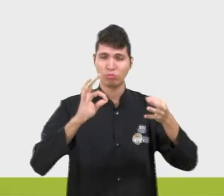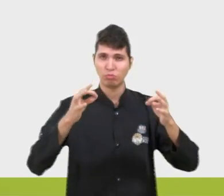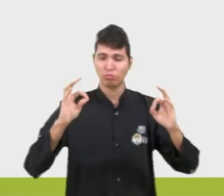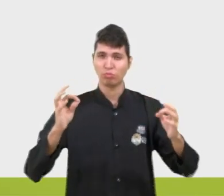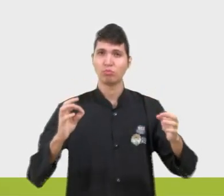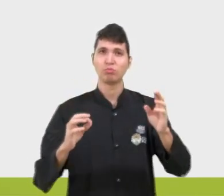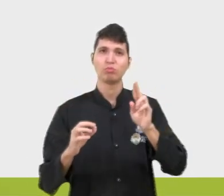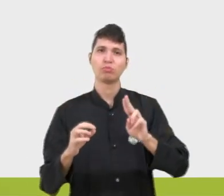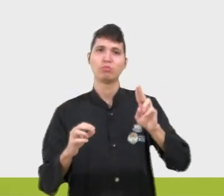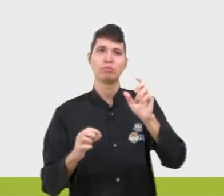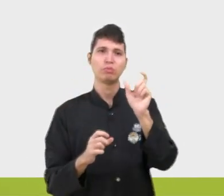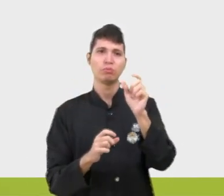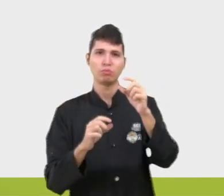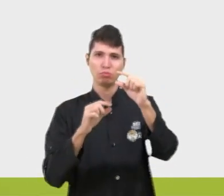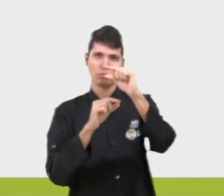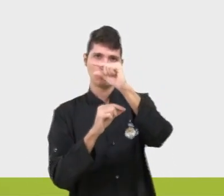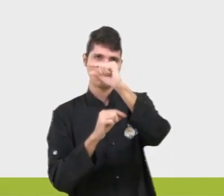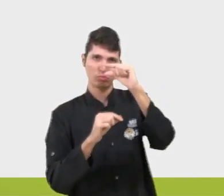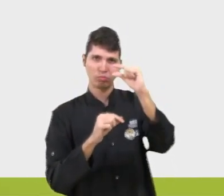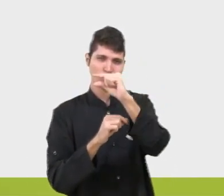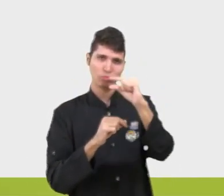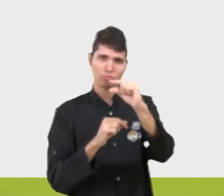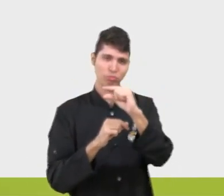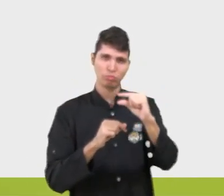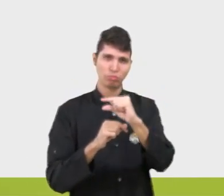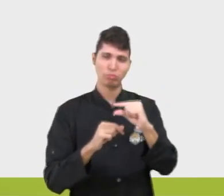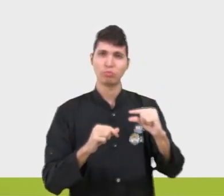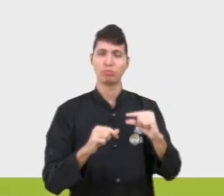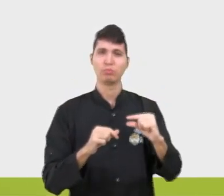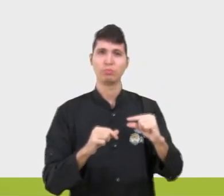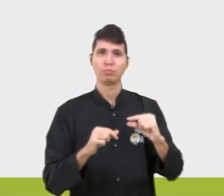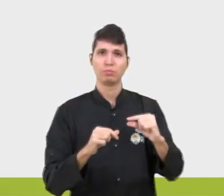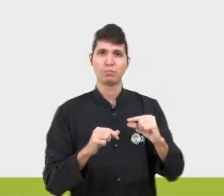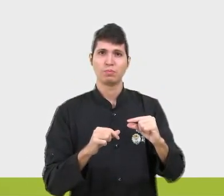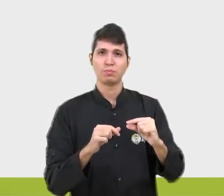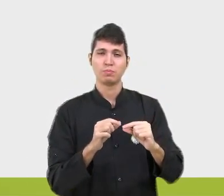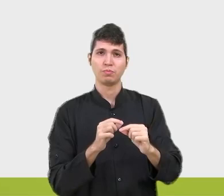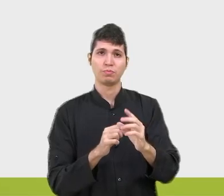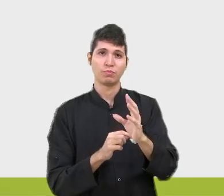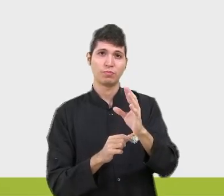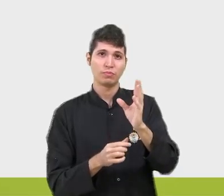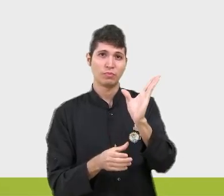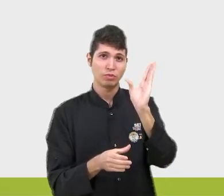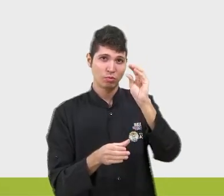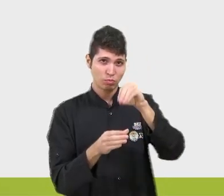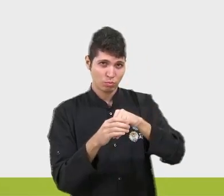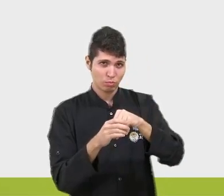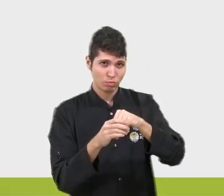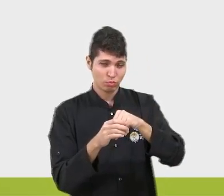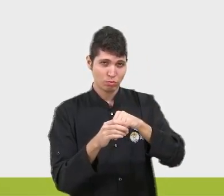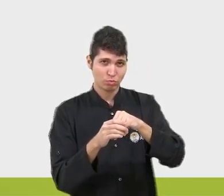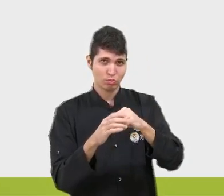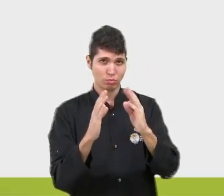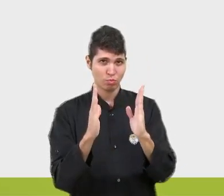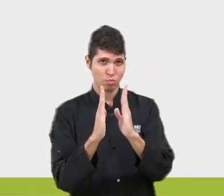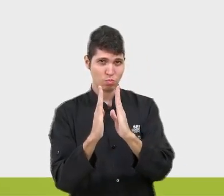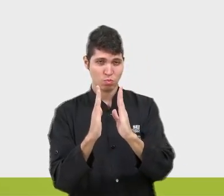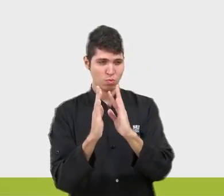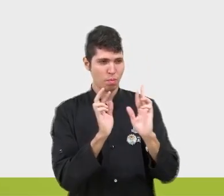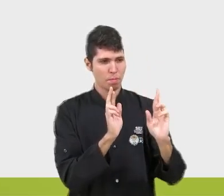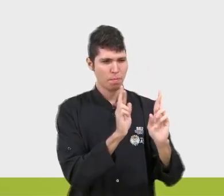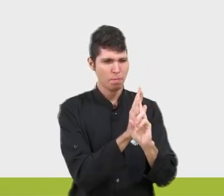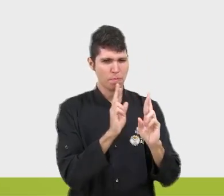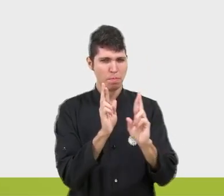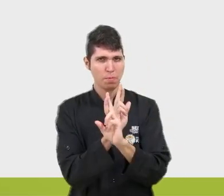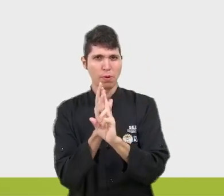os parágrafos, ou seja, interparagrafal, quanto intraparágrafos, ou seja, dentro dos períodos, fazendo a relação com